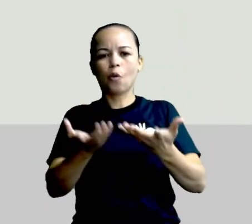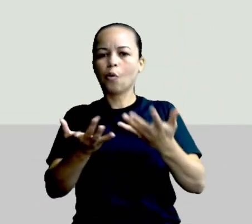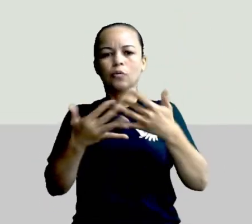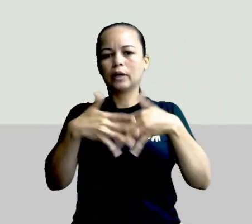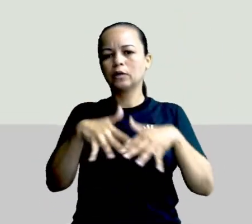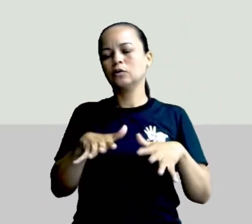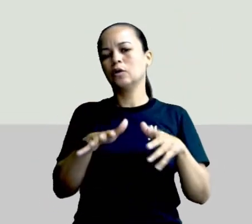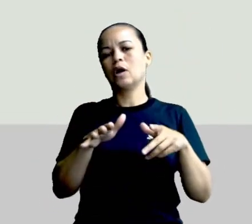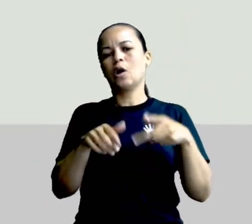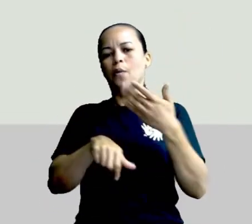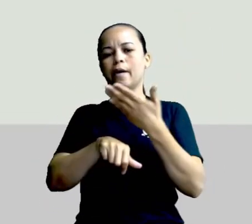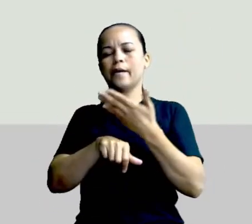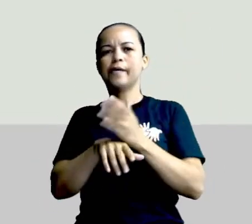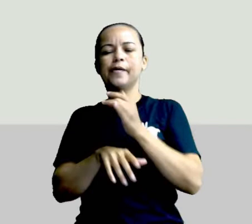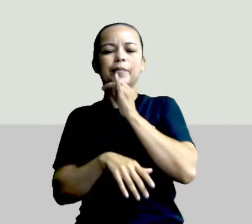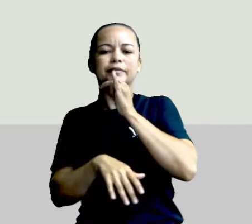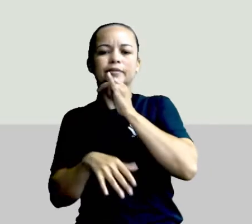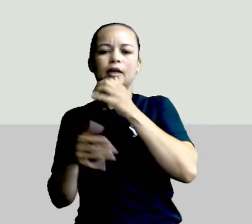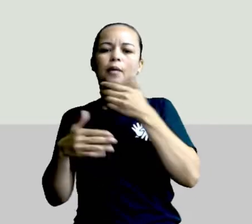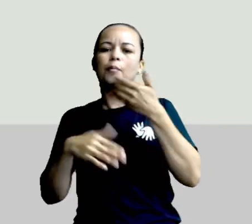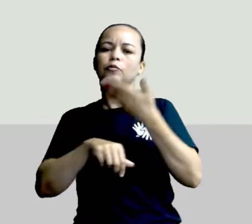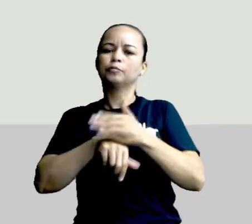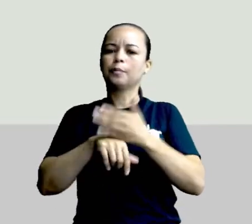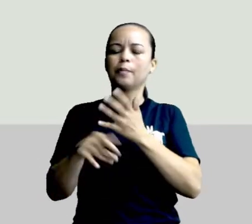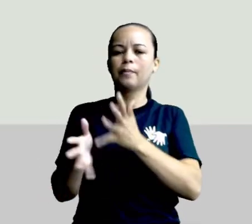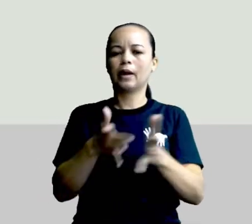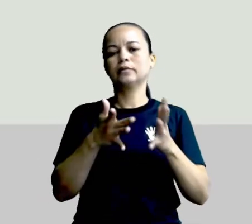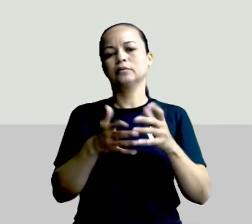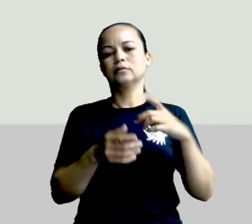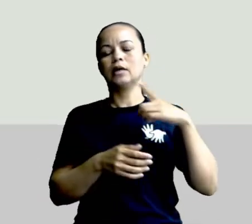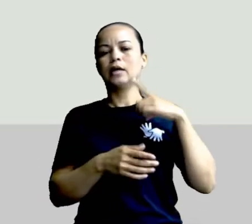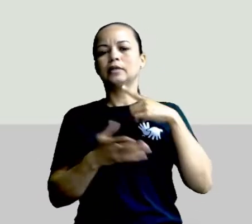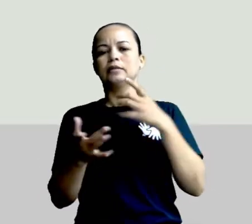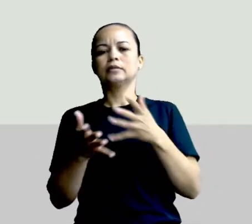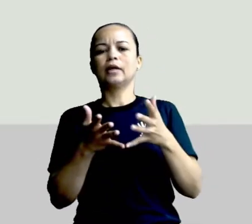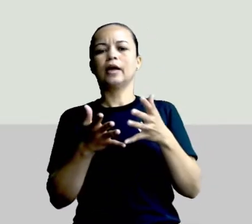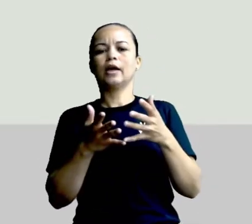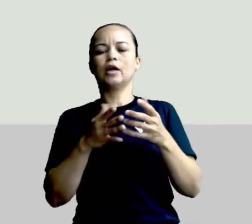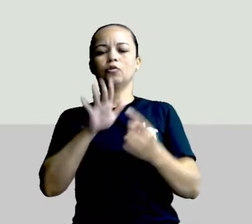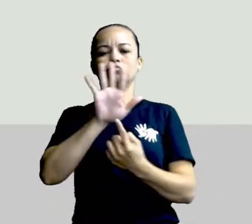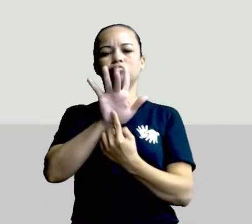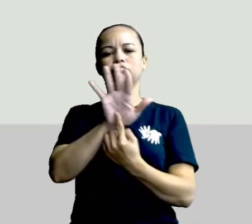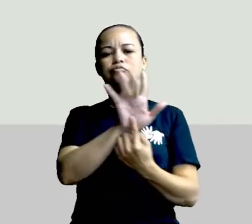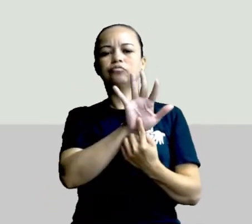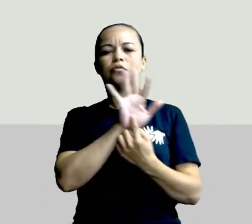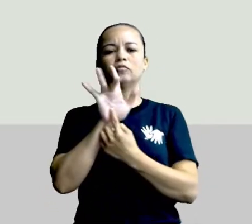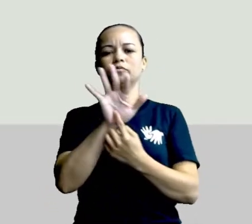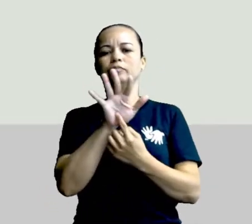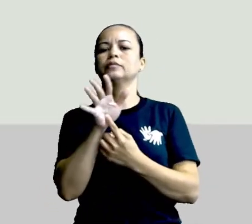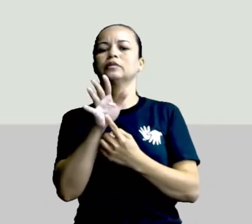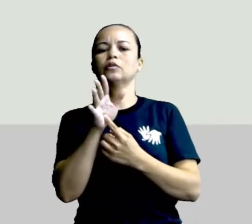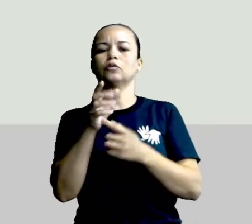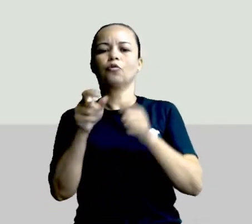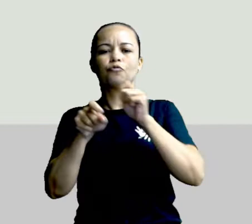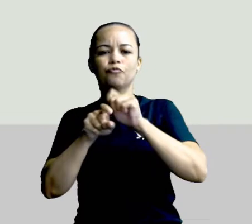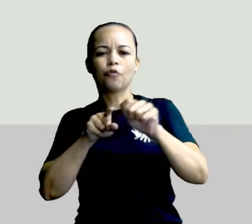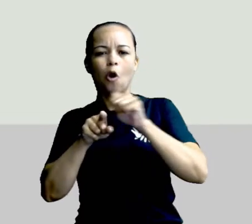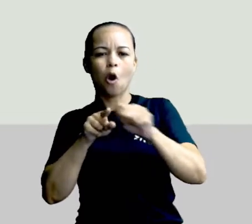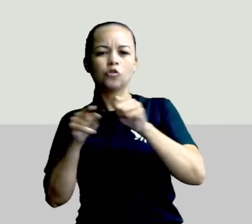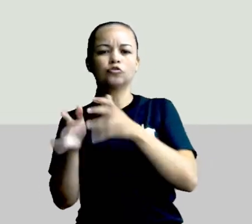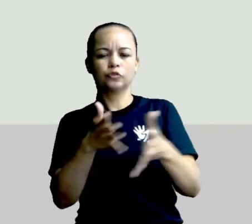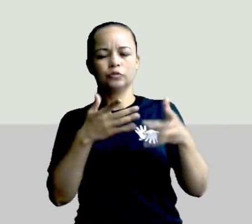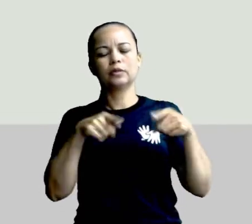falar. São exemplos bem práticos. De uma vela acesa, de um fósforo aceso. São fontes de luz